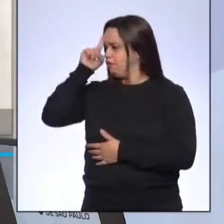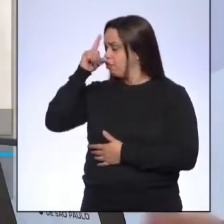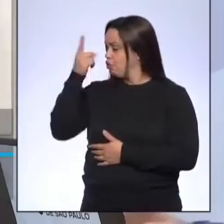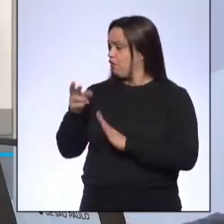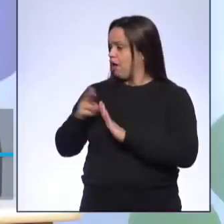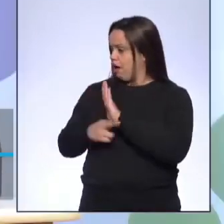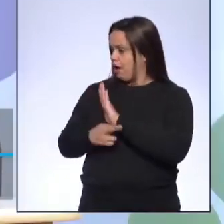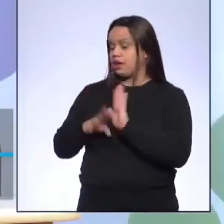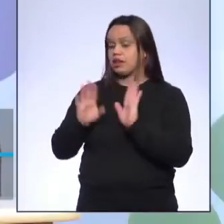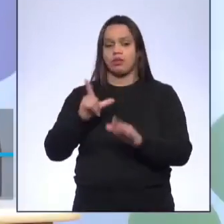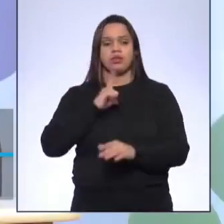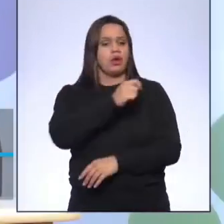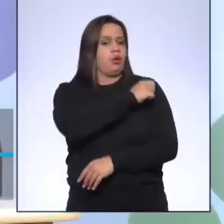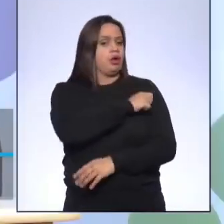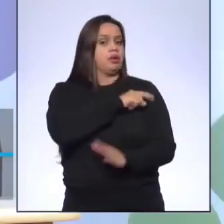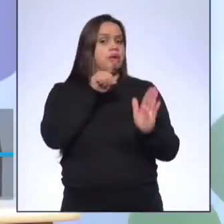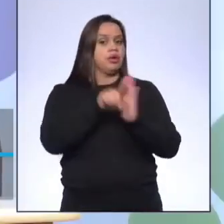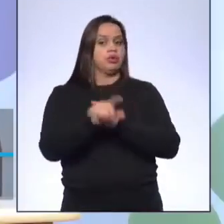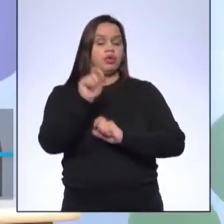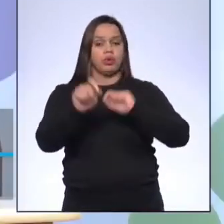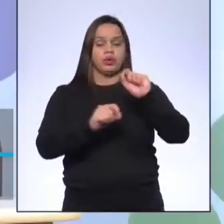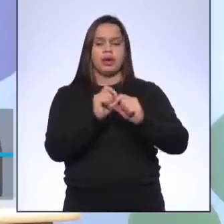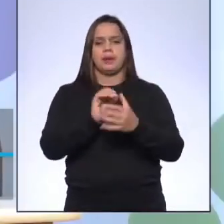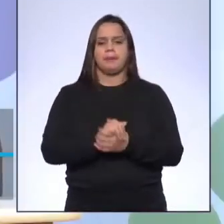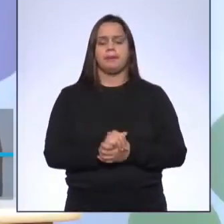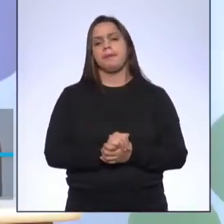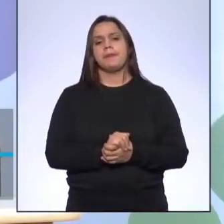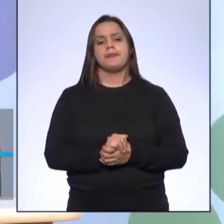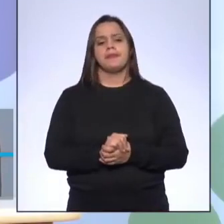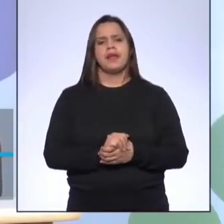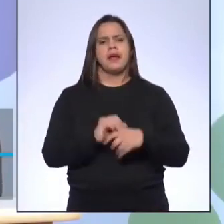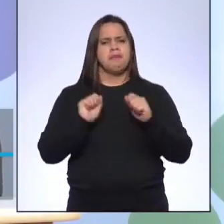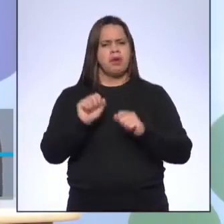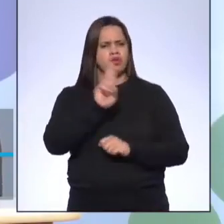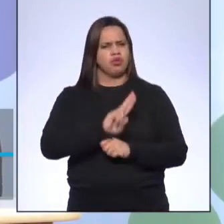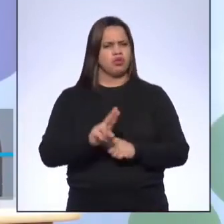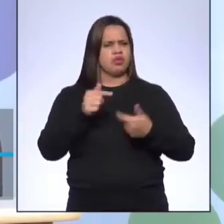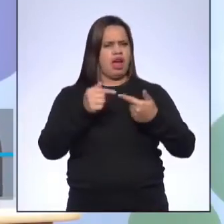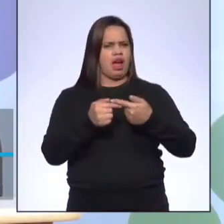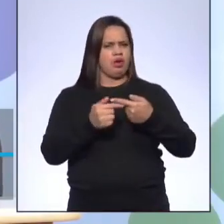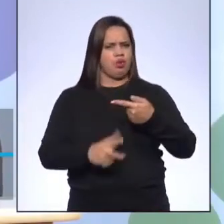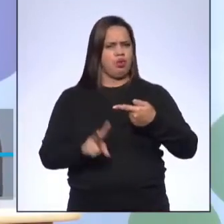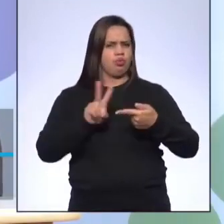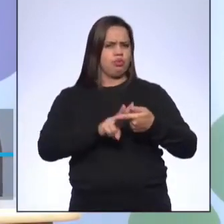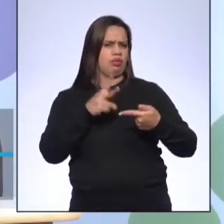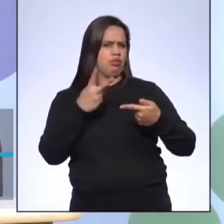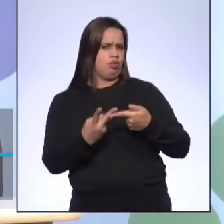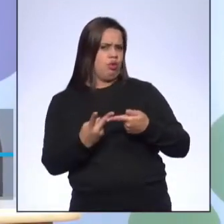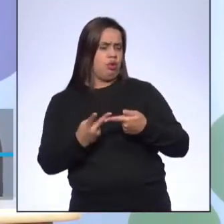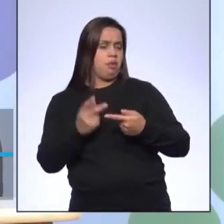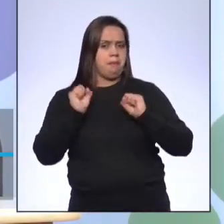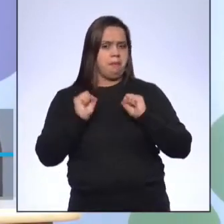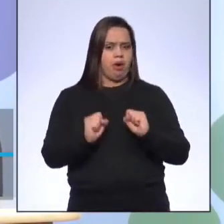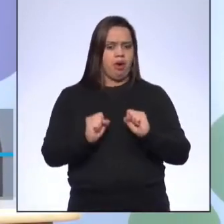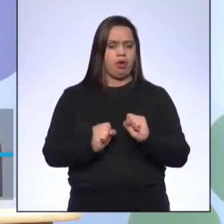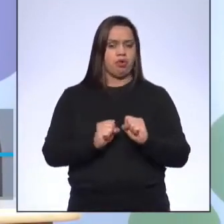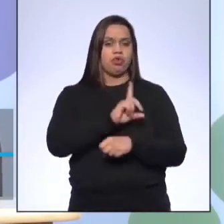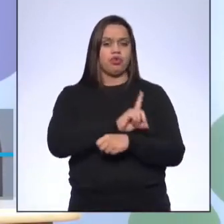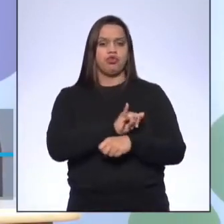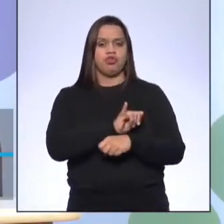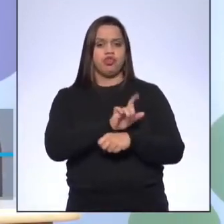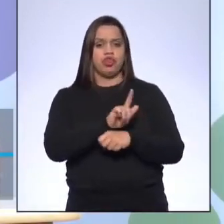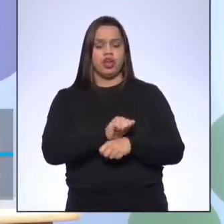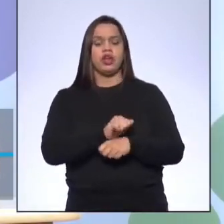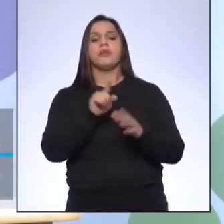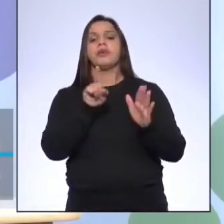regra? Então, tem um aluno que ele perguntou se a gente pode usar o Google Tradutor, né? O Diego perguntou, o Gabriel também,